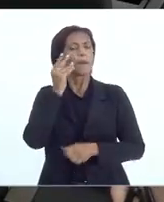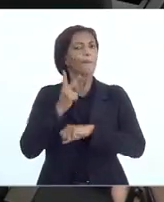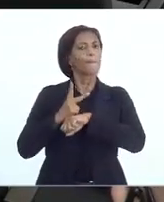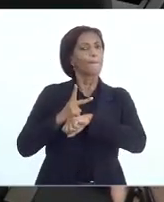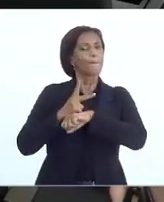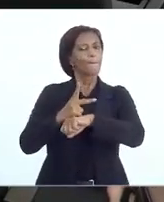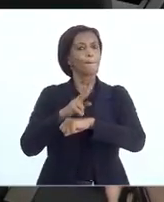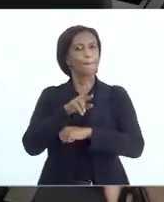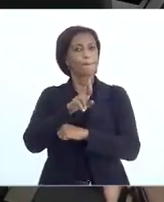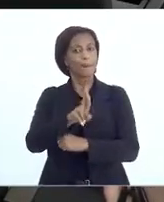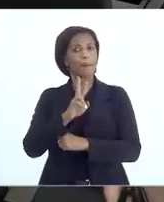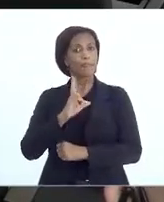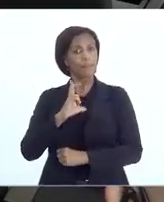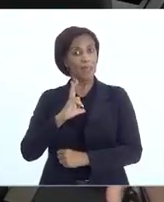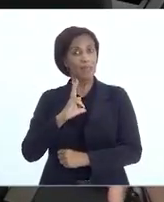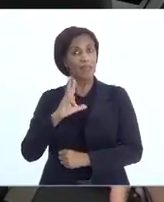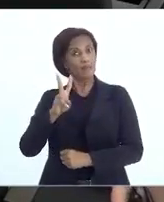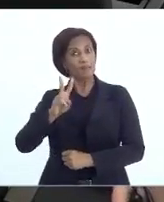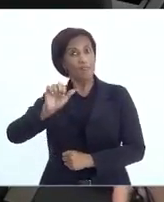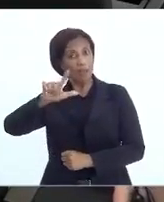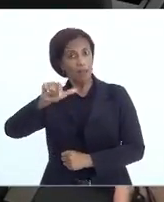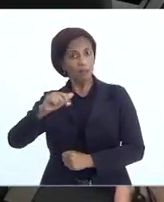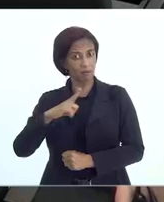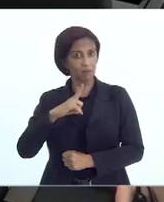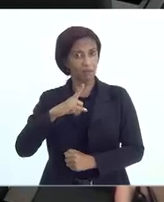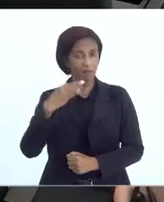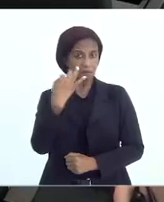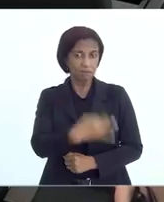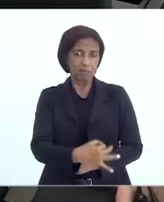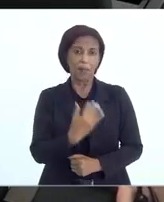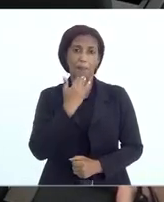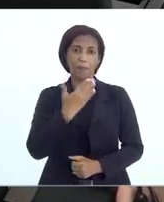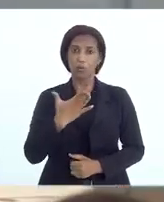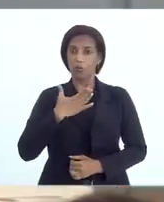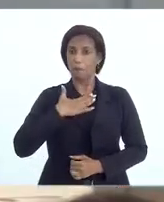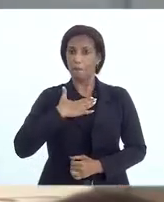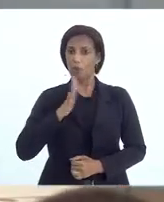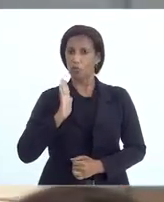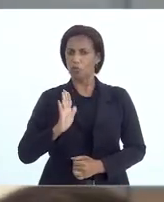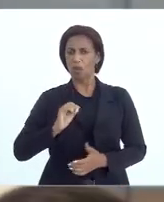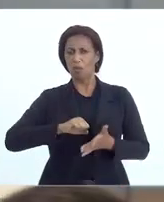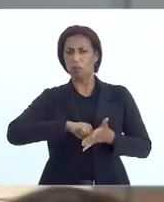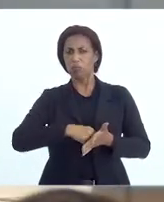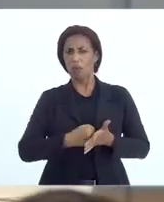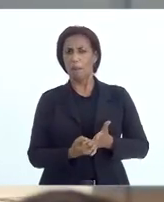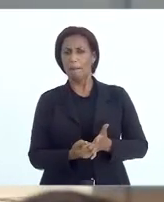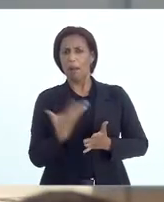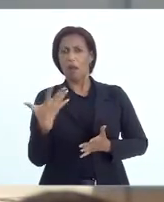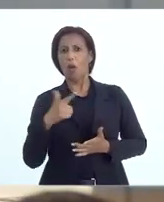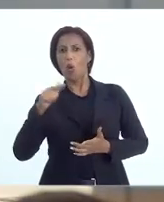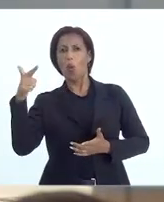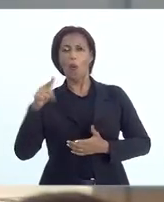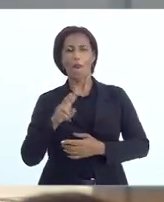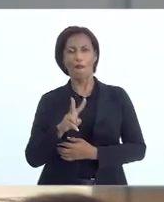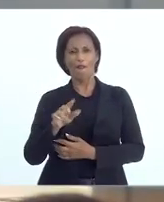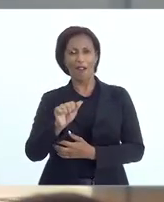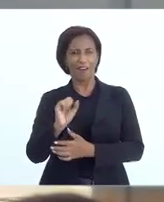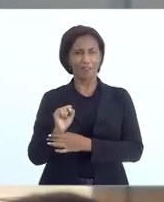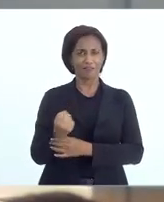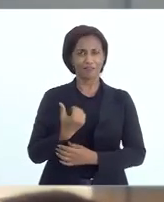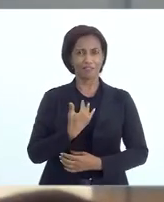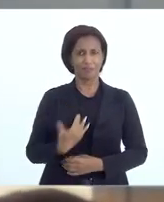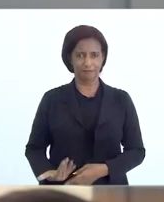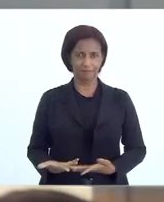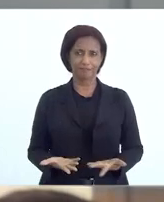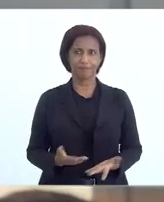buscar uma solução até porque Há vagas disponíveis e certamente é um pedido meu já de desbloqueio de outras vagas para as forças